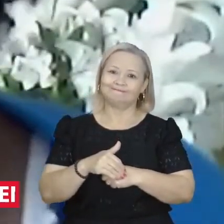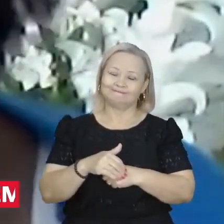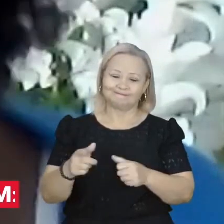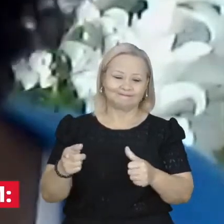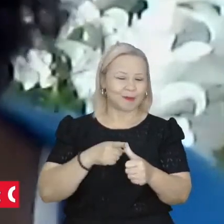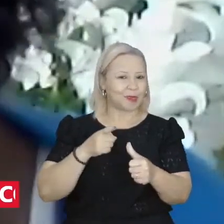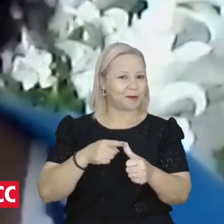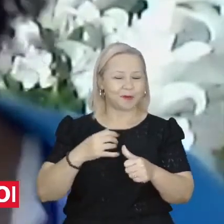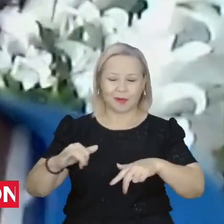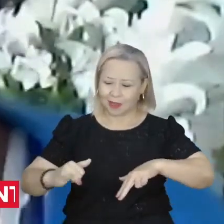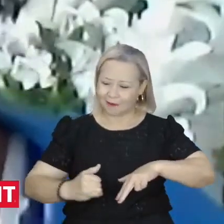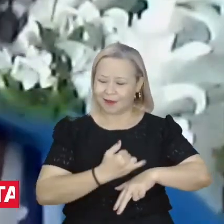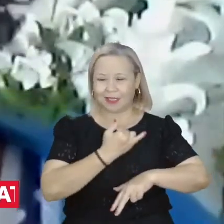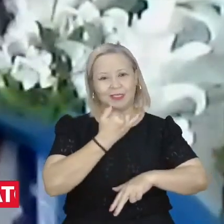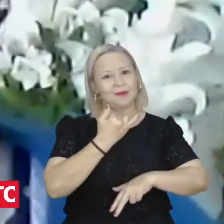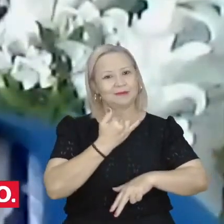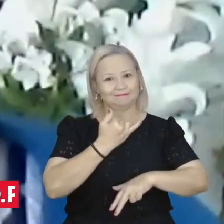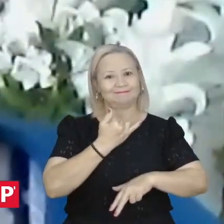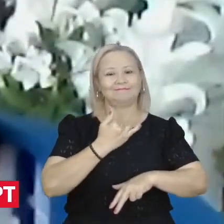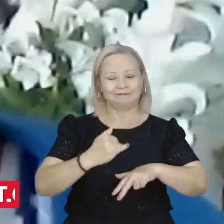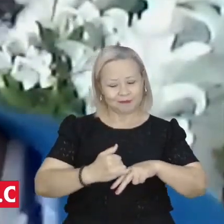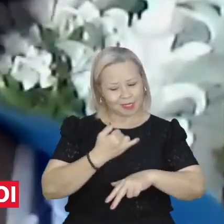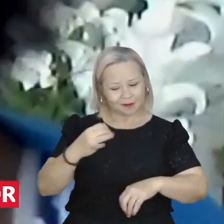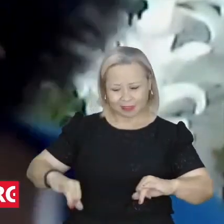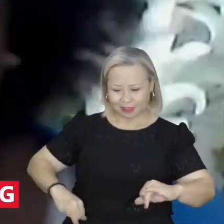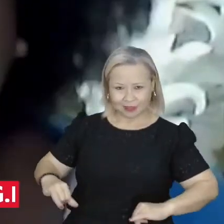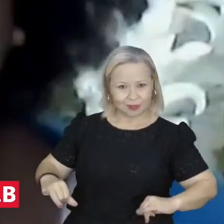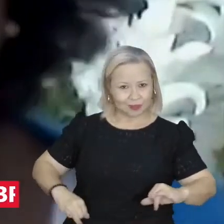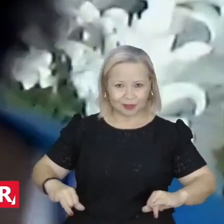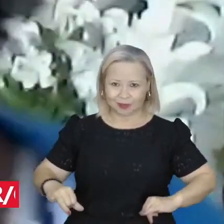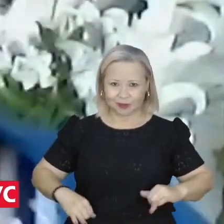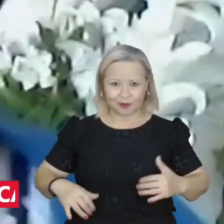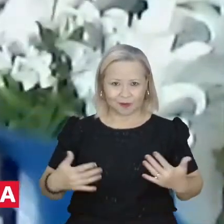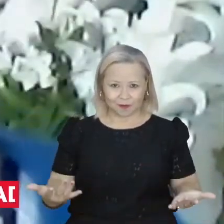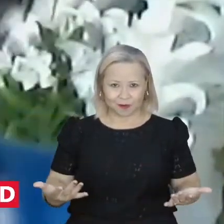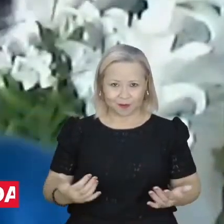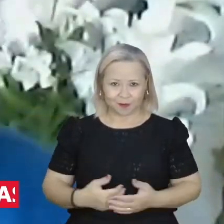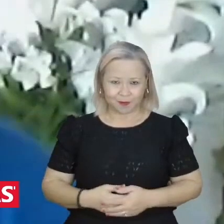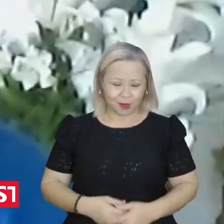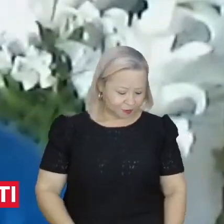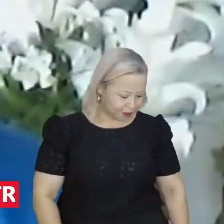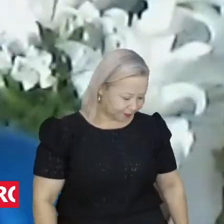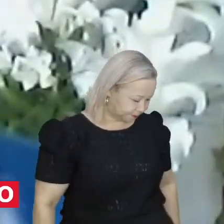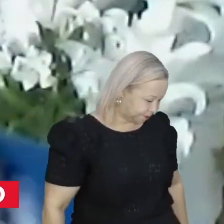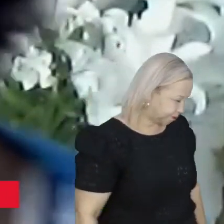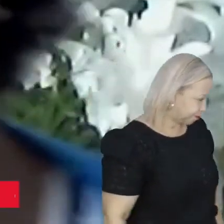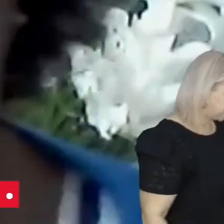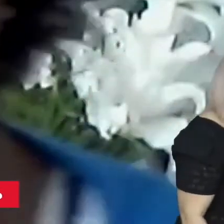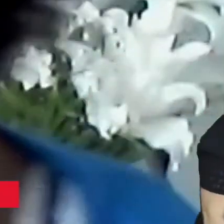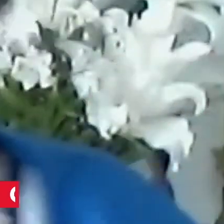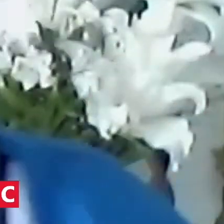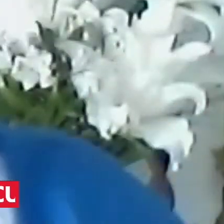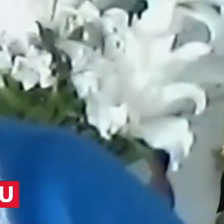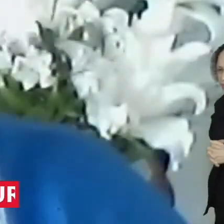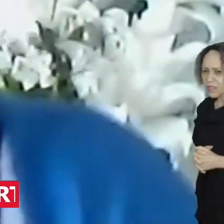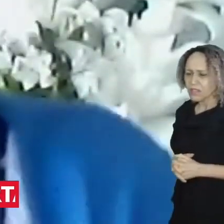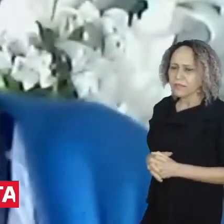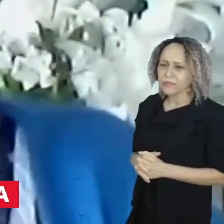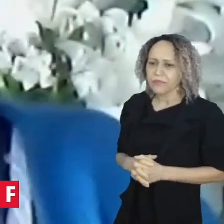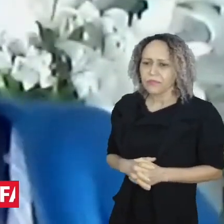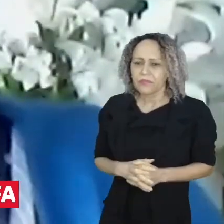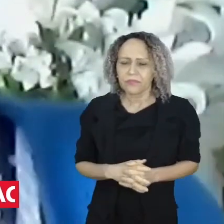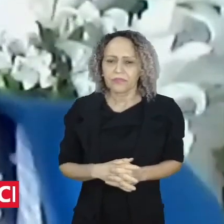fui relatora e lá bateu-se o martelo, sancionou ali